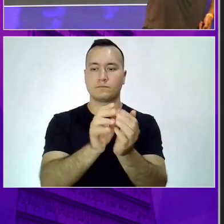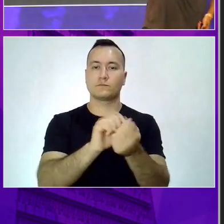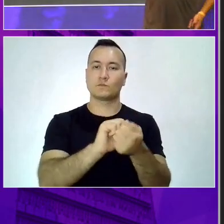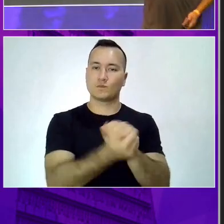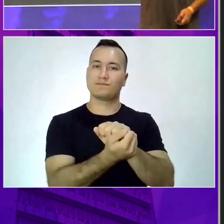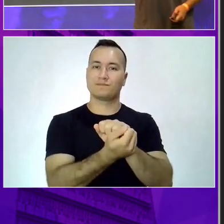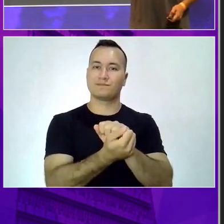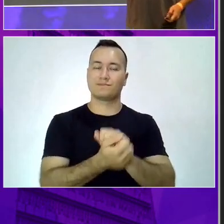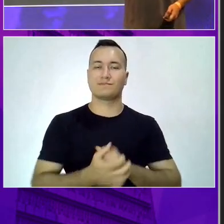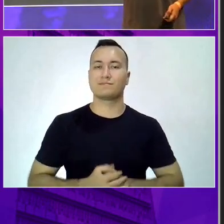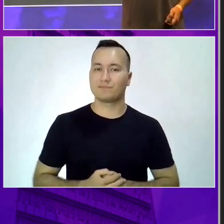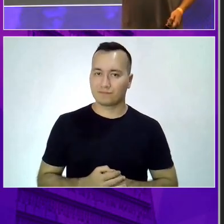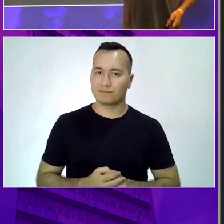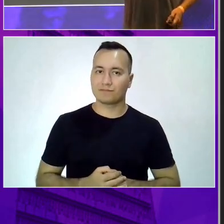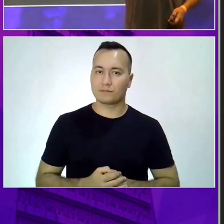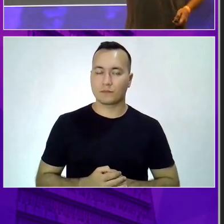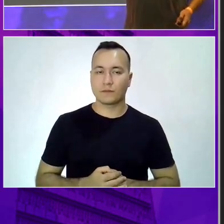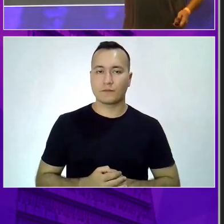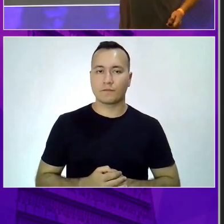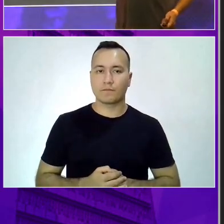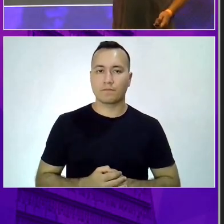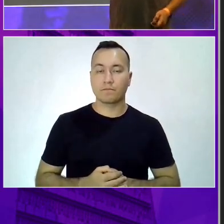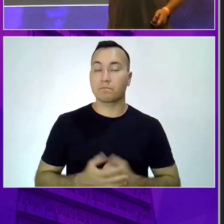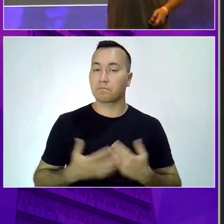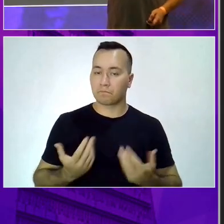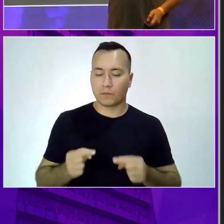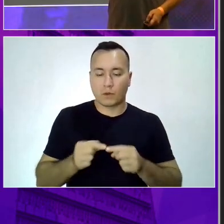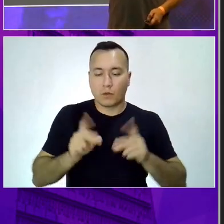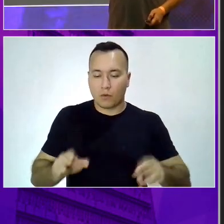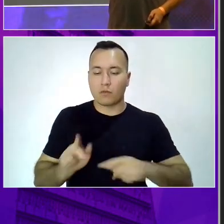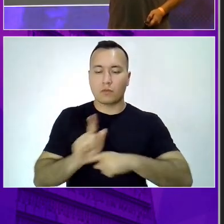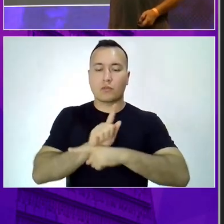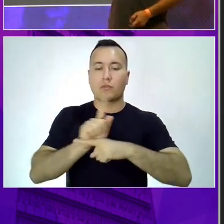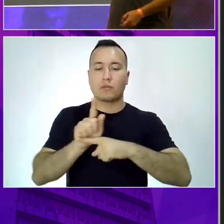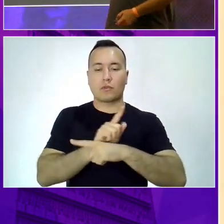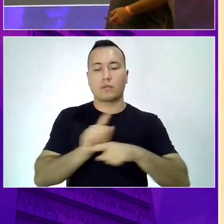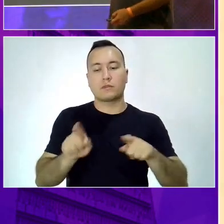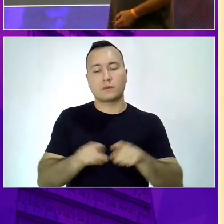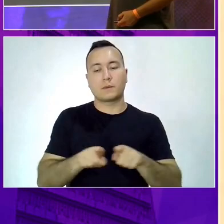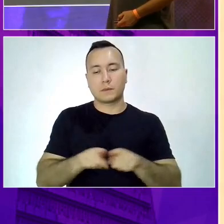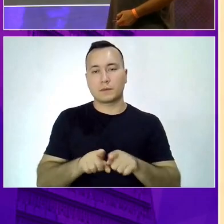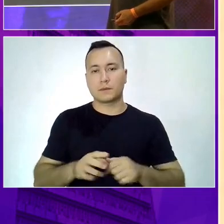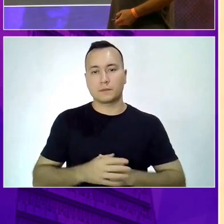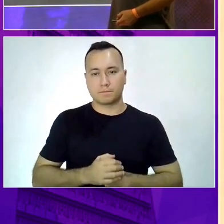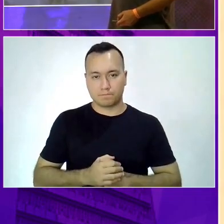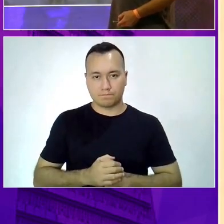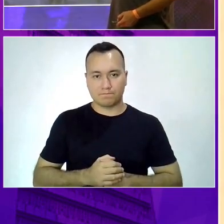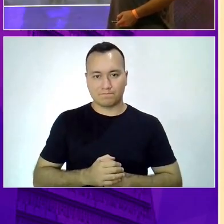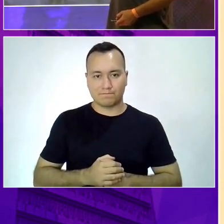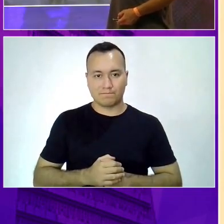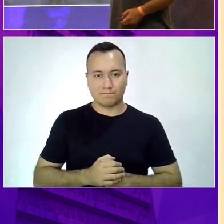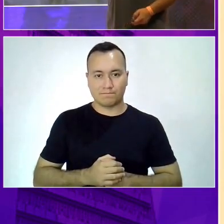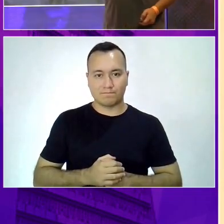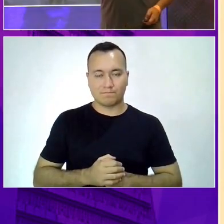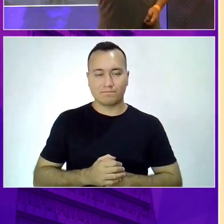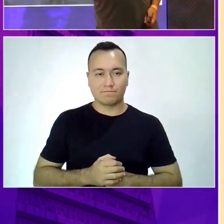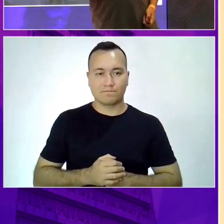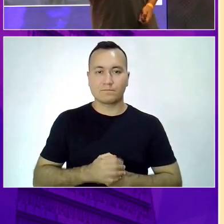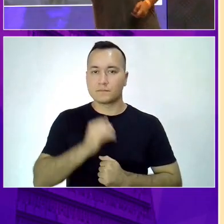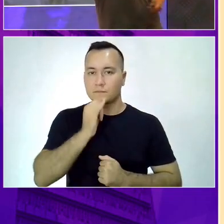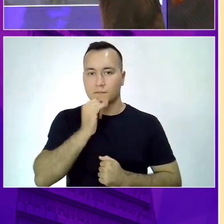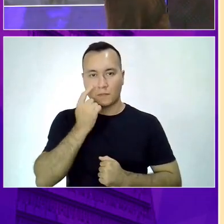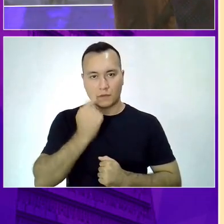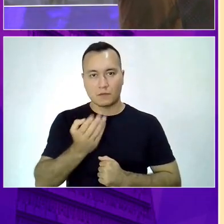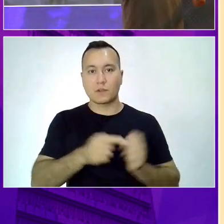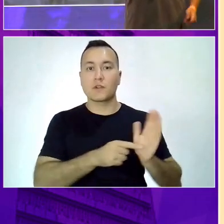sim? Eu acho que agora tem um outro vídeo, mas eu acho que